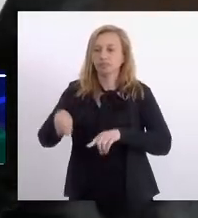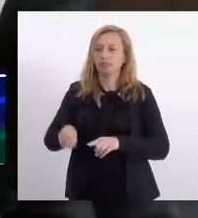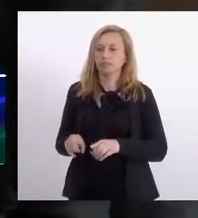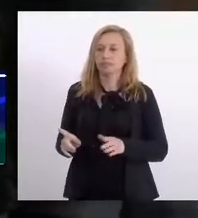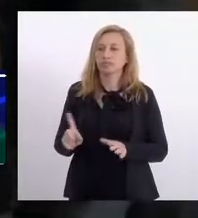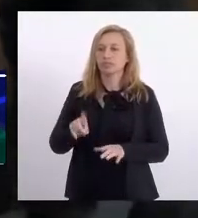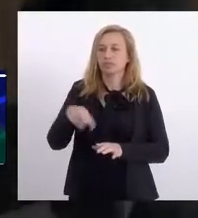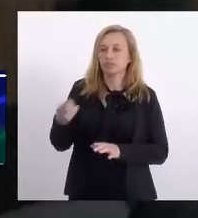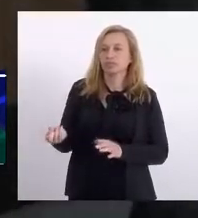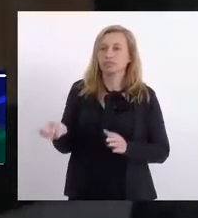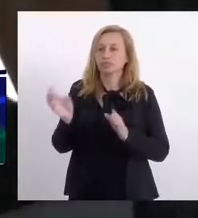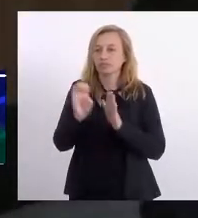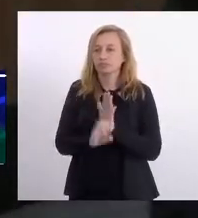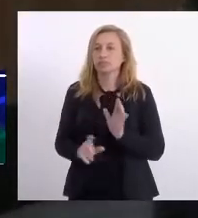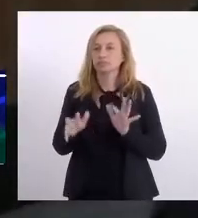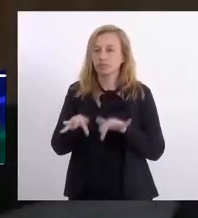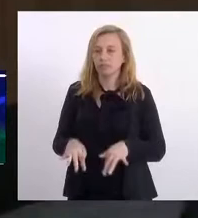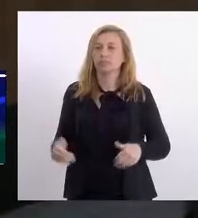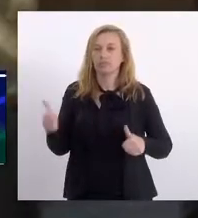concluindo por substitutivo.